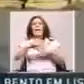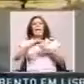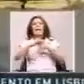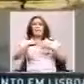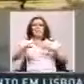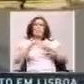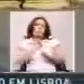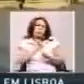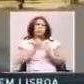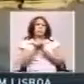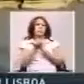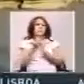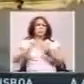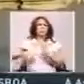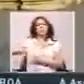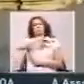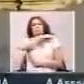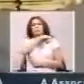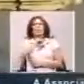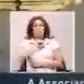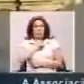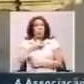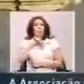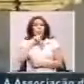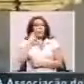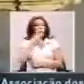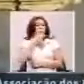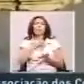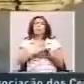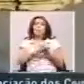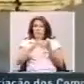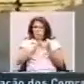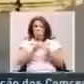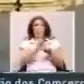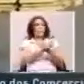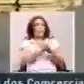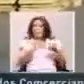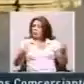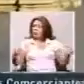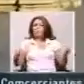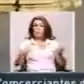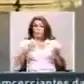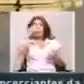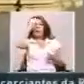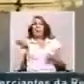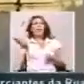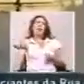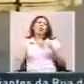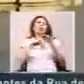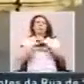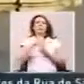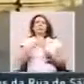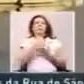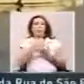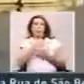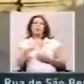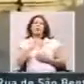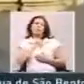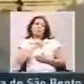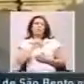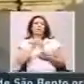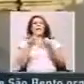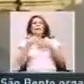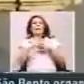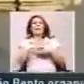atividades académicas, podemos ver e podemos comprovar que, de facto, muitas vezes a praxe tem um papel